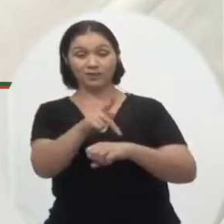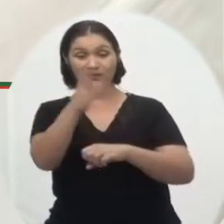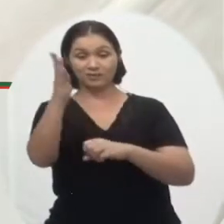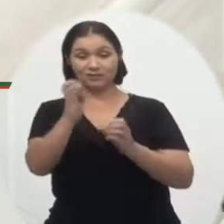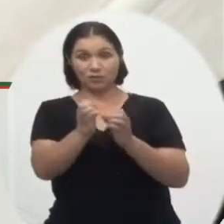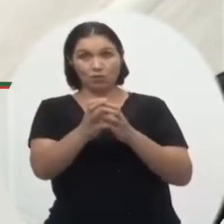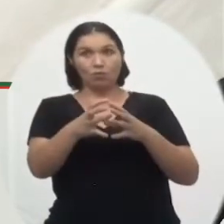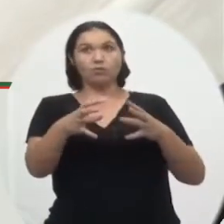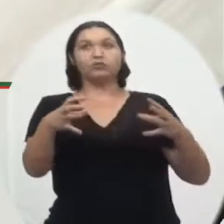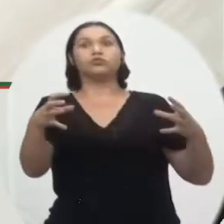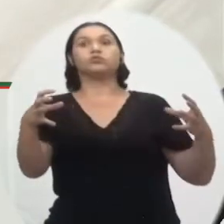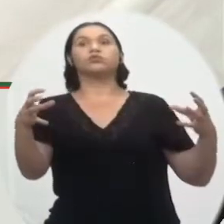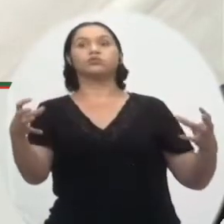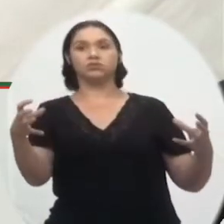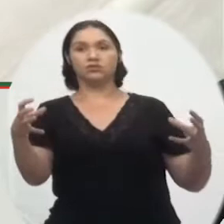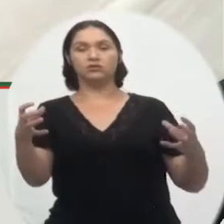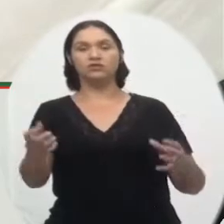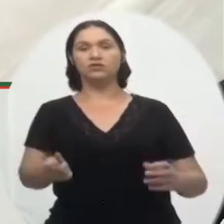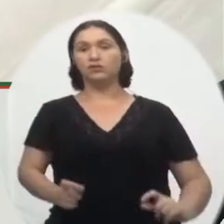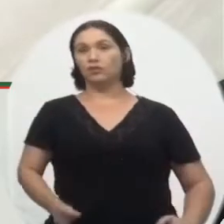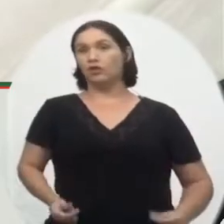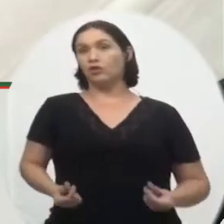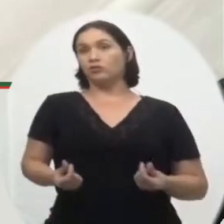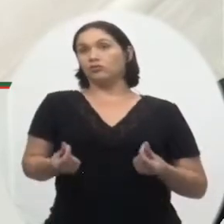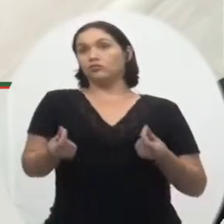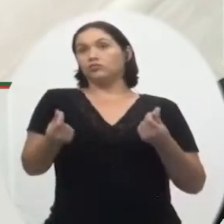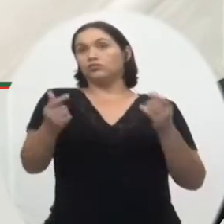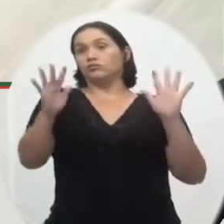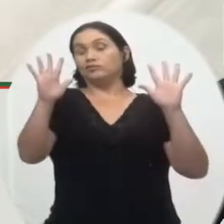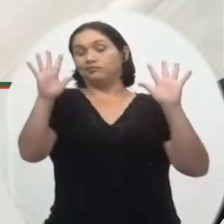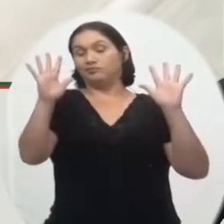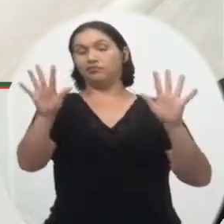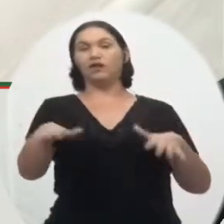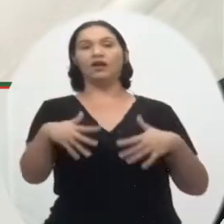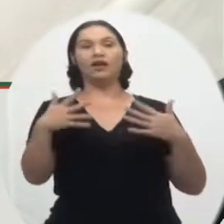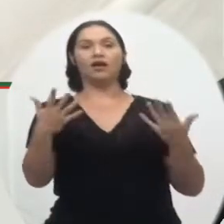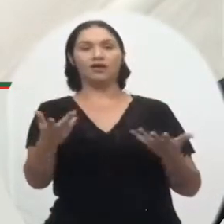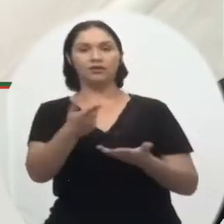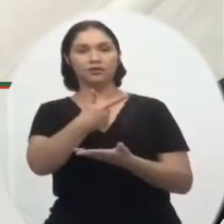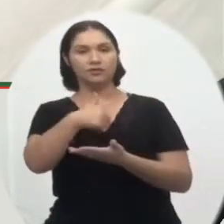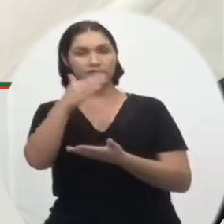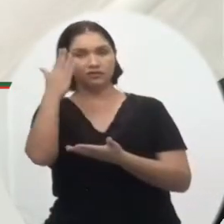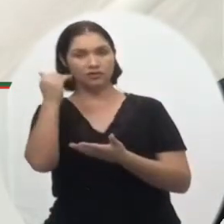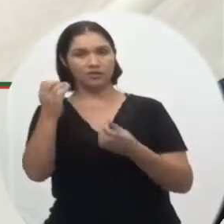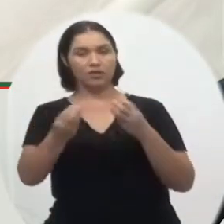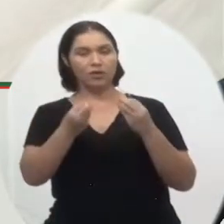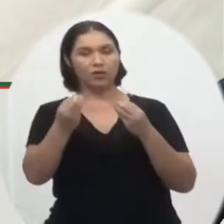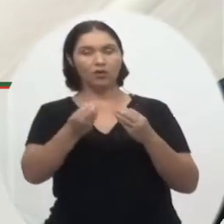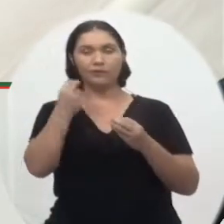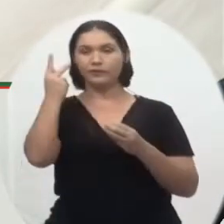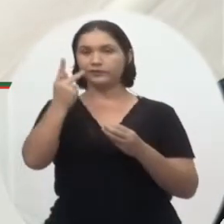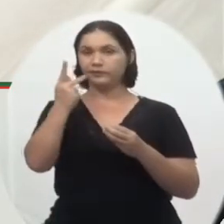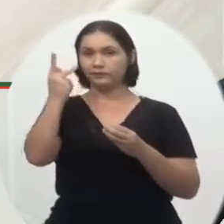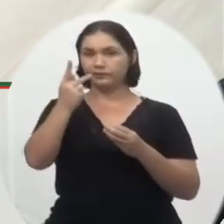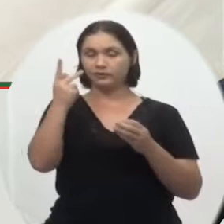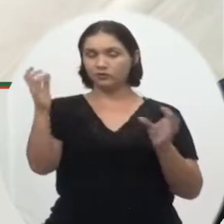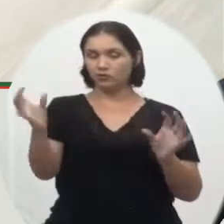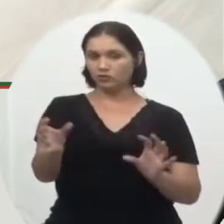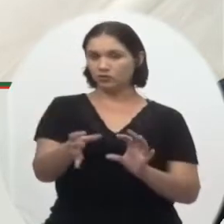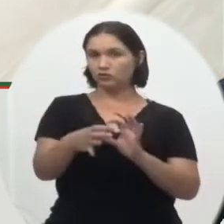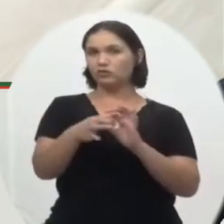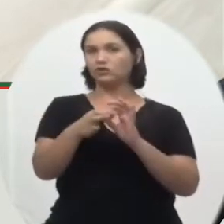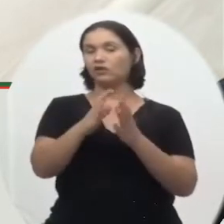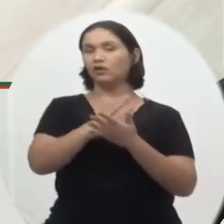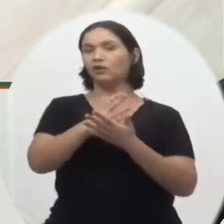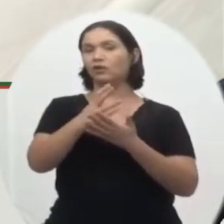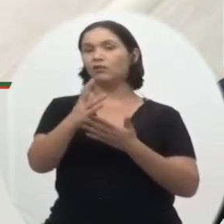contratual ou burocrática, não é possível manter uma empresa, nós sabemos o quanto a classe política se une e